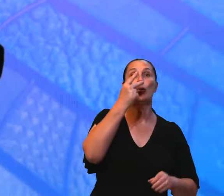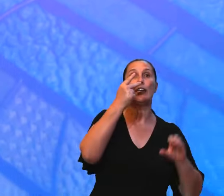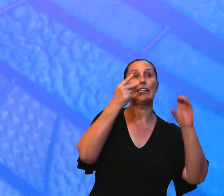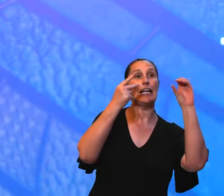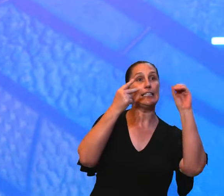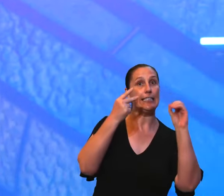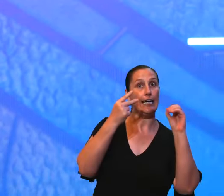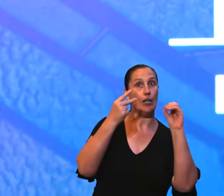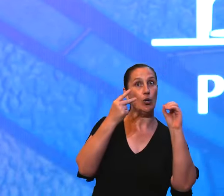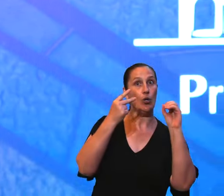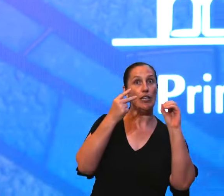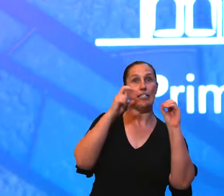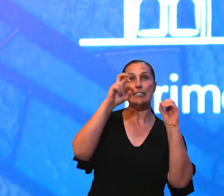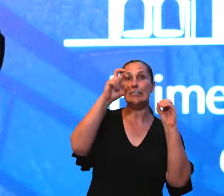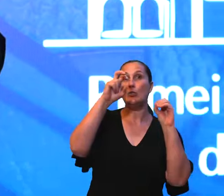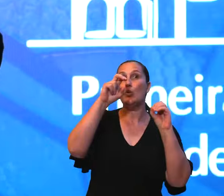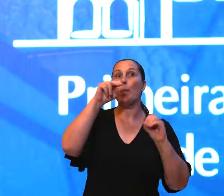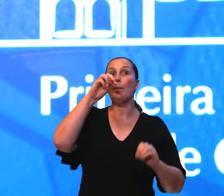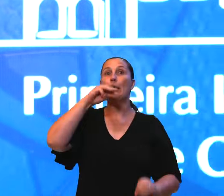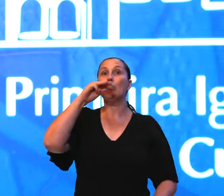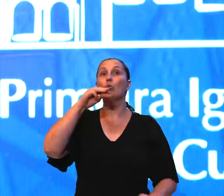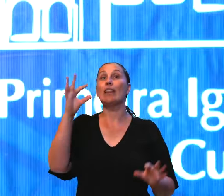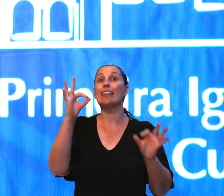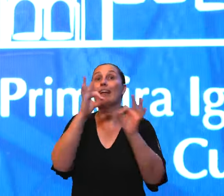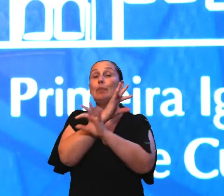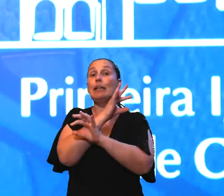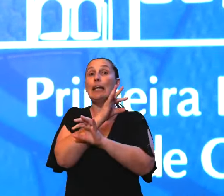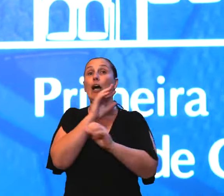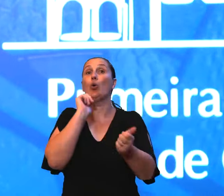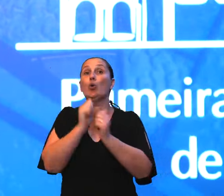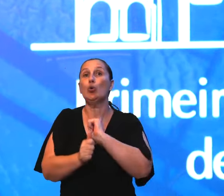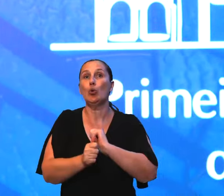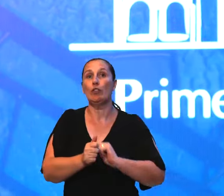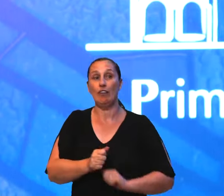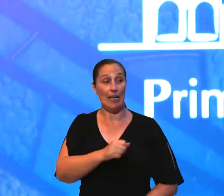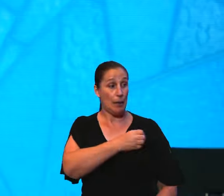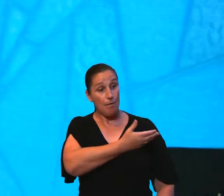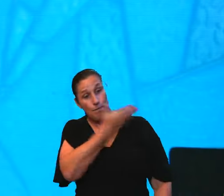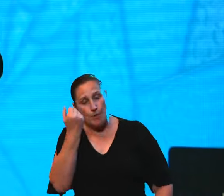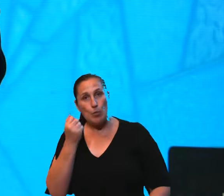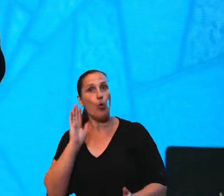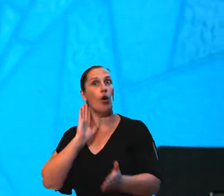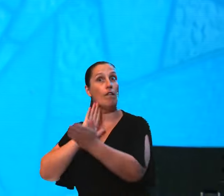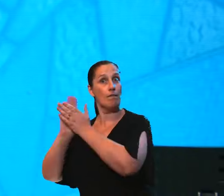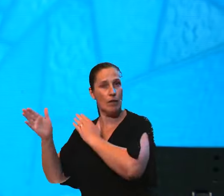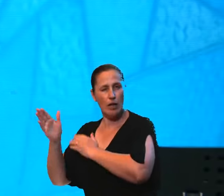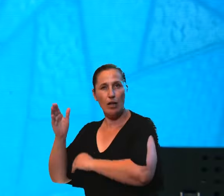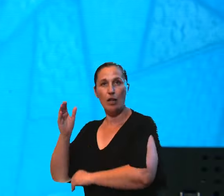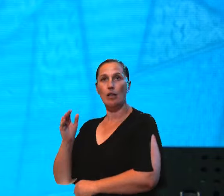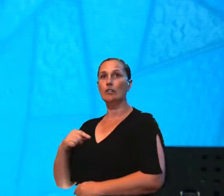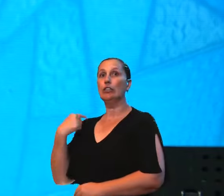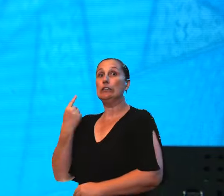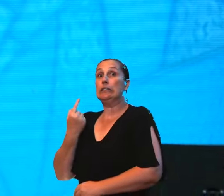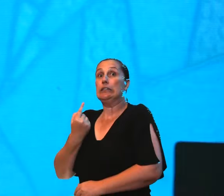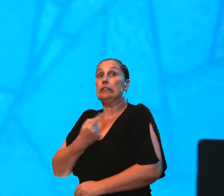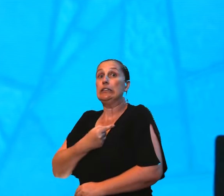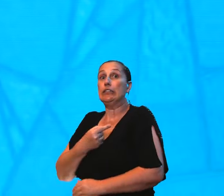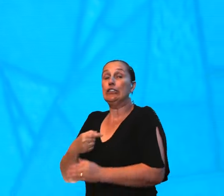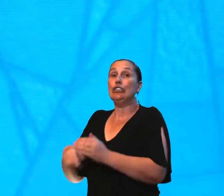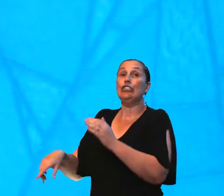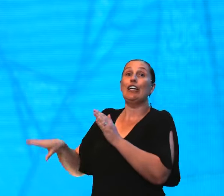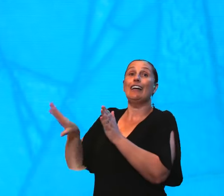acabar TRS 5 minutos eu falei Michel vamos se arrancar agora porque senão nós vamos chegar atrasado no culo do seu pai vai pegar no meu pé